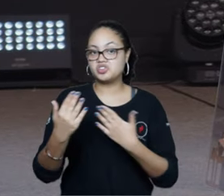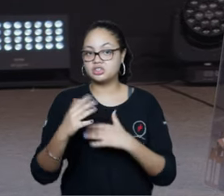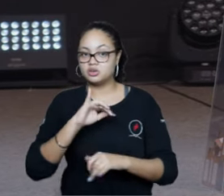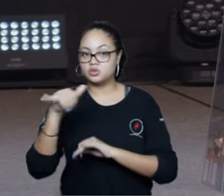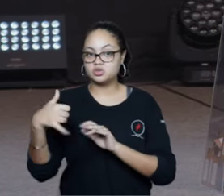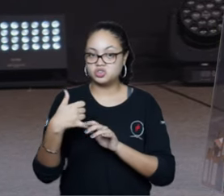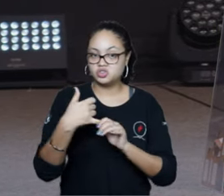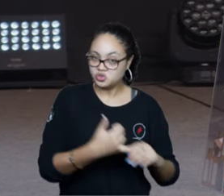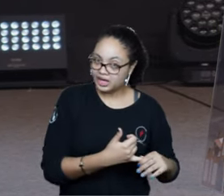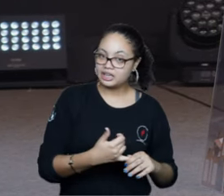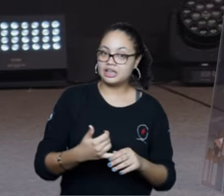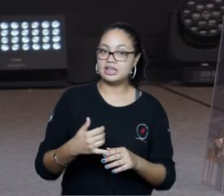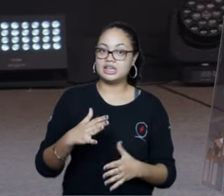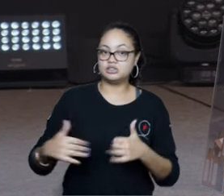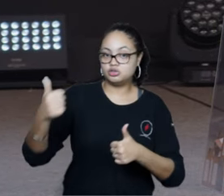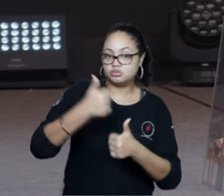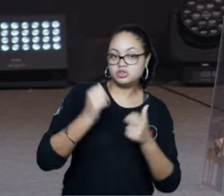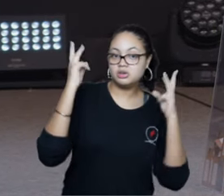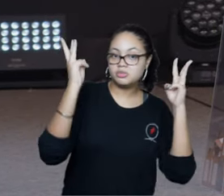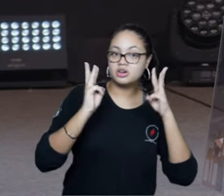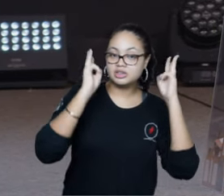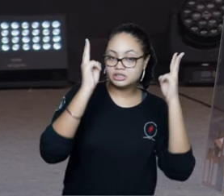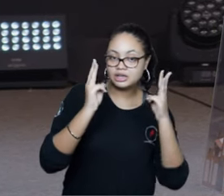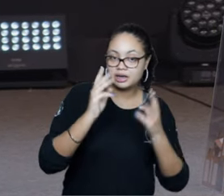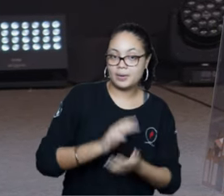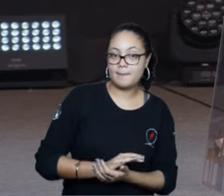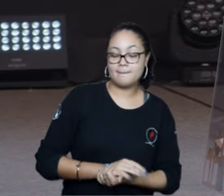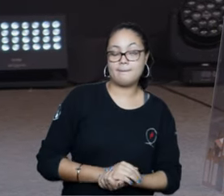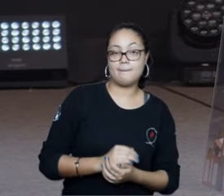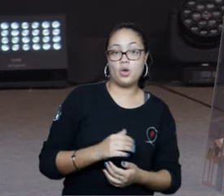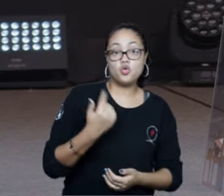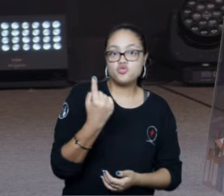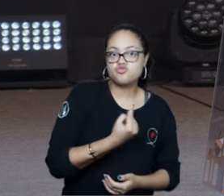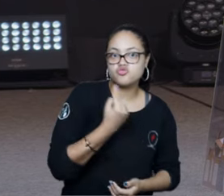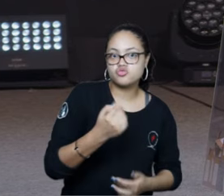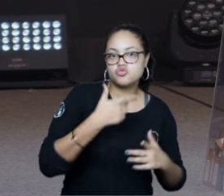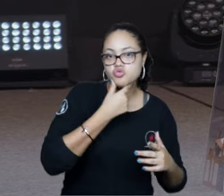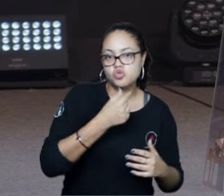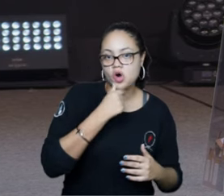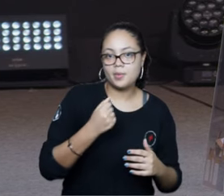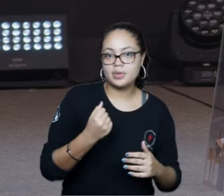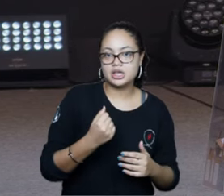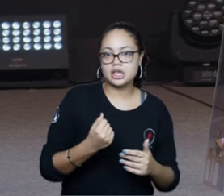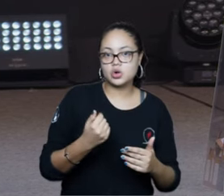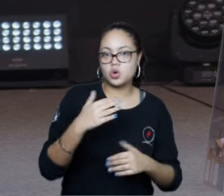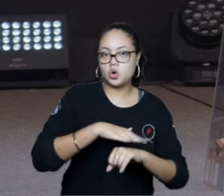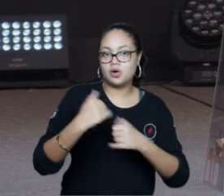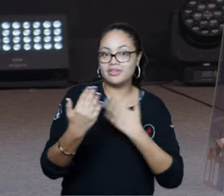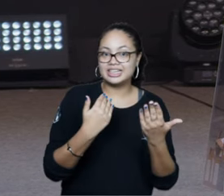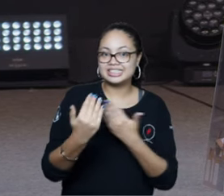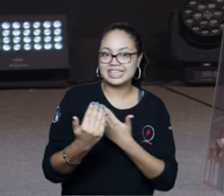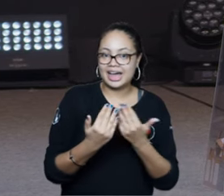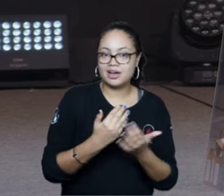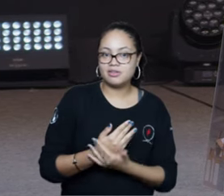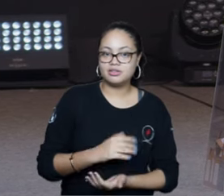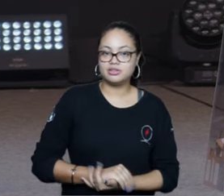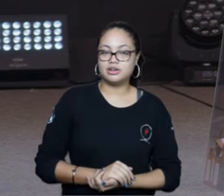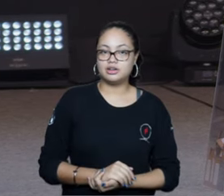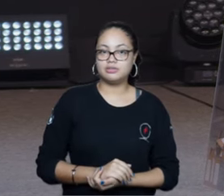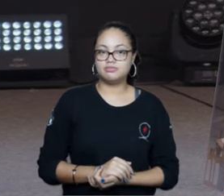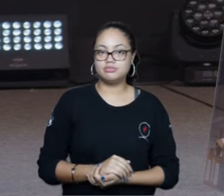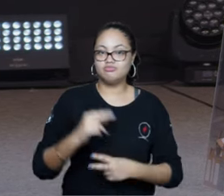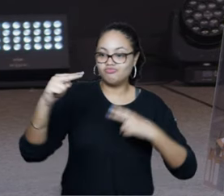quer assumir o lugar de Moisés o maior profeta da Bíblia o único homem que falava cara a cara com Deus É mole uma coisa dessa